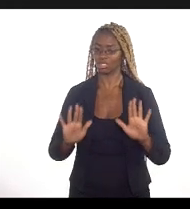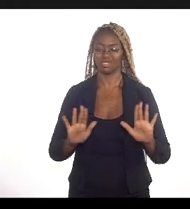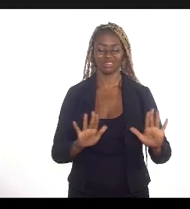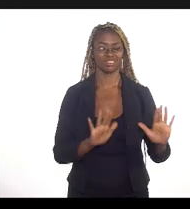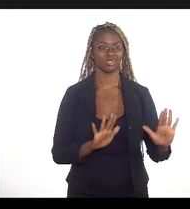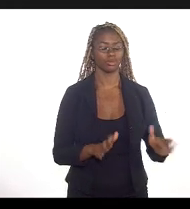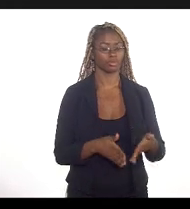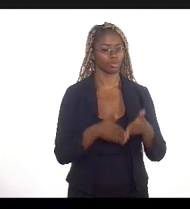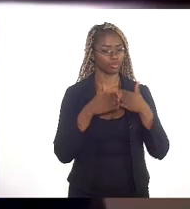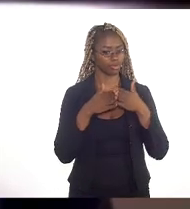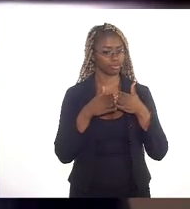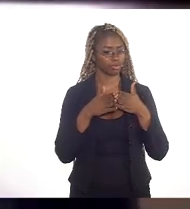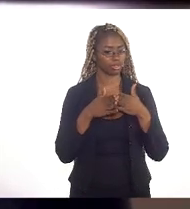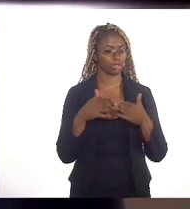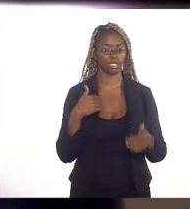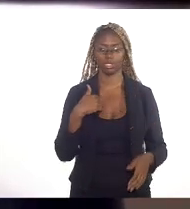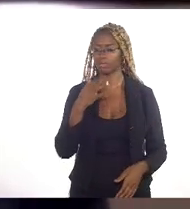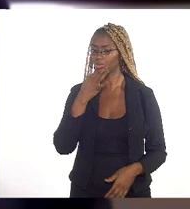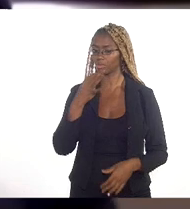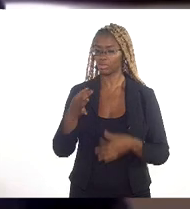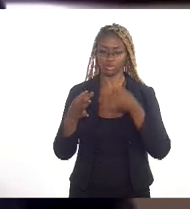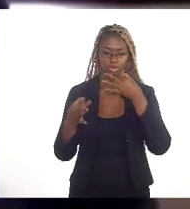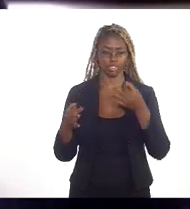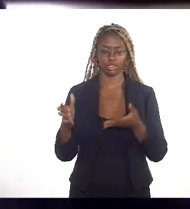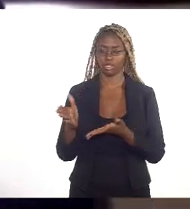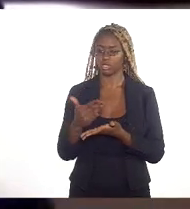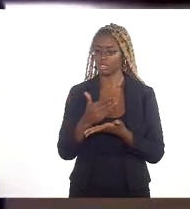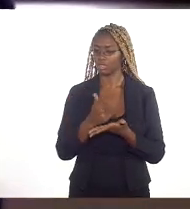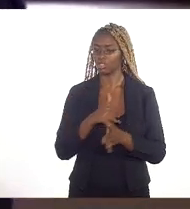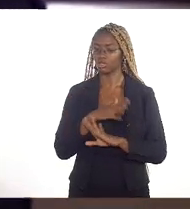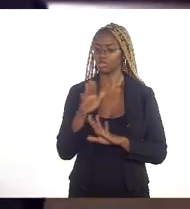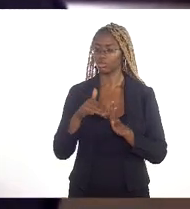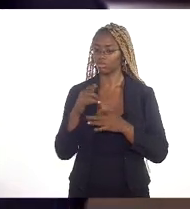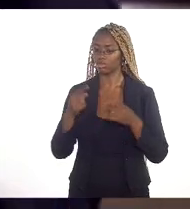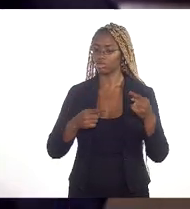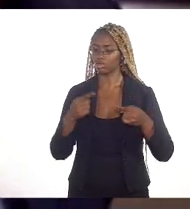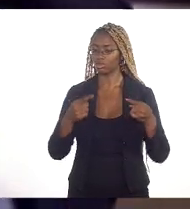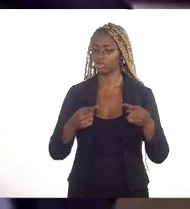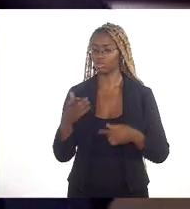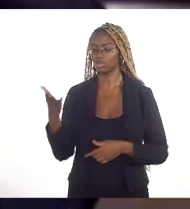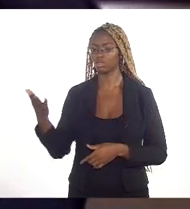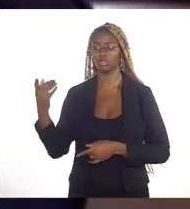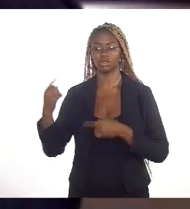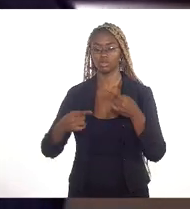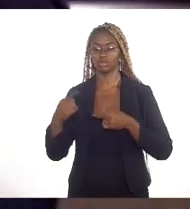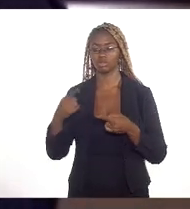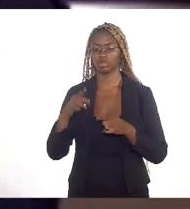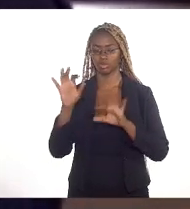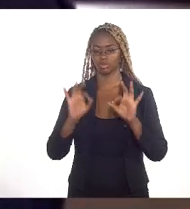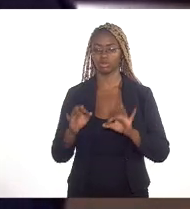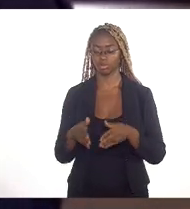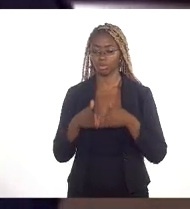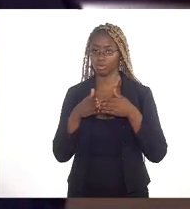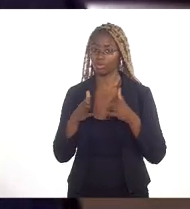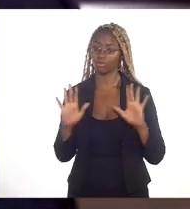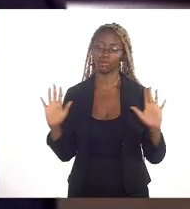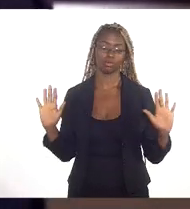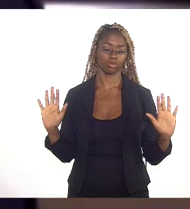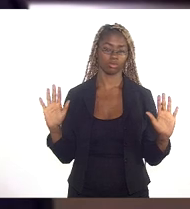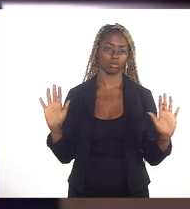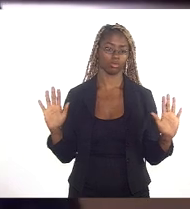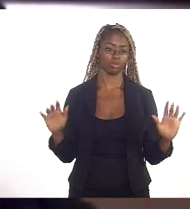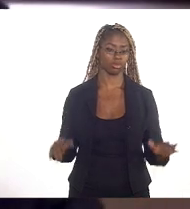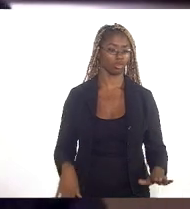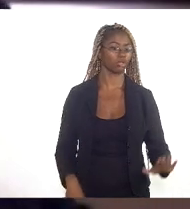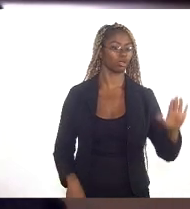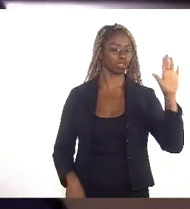por gentileza, eu vou colher os pareceres. Se todo mundo quiser discutir o projeto, que seja na hora da discussão do projeto, por favor. Não vai uma questão de